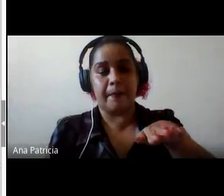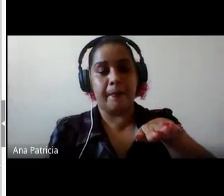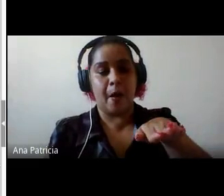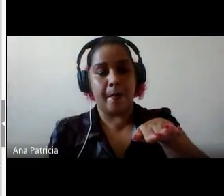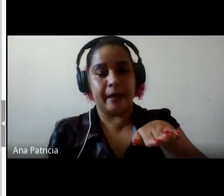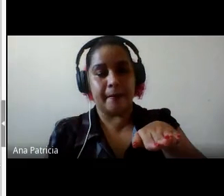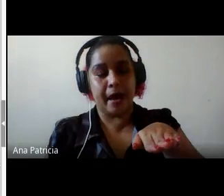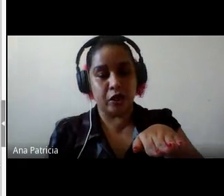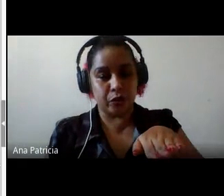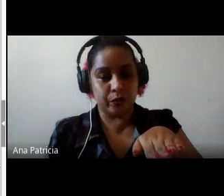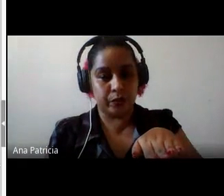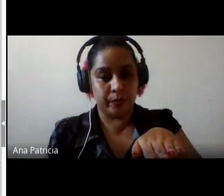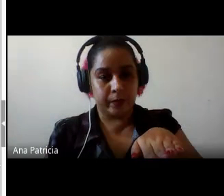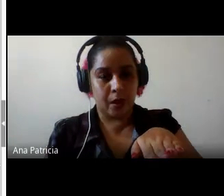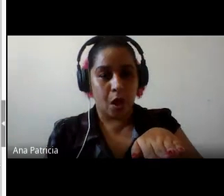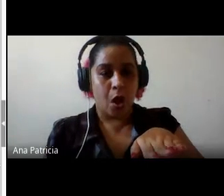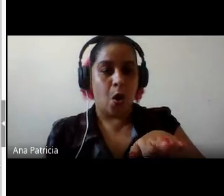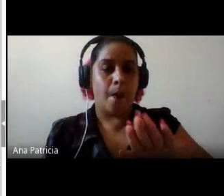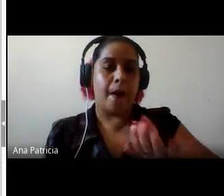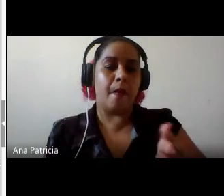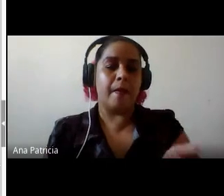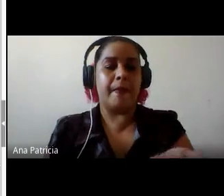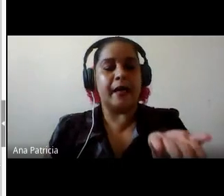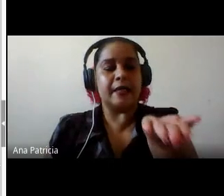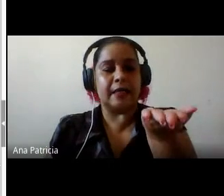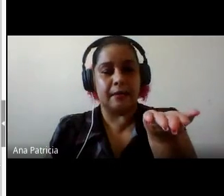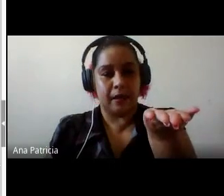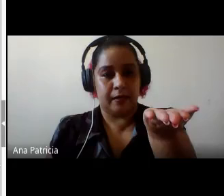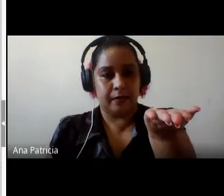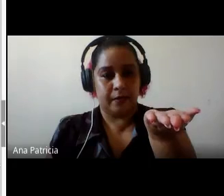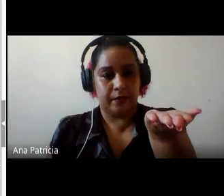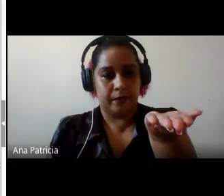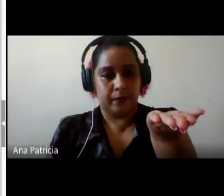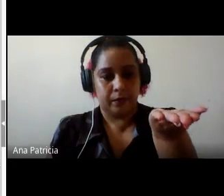estar palma para baixo ou palma para cima,